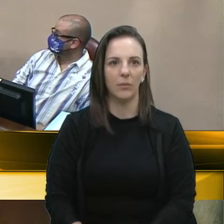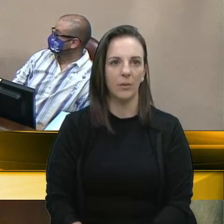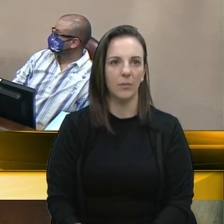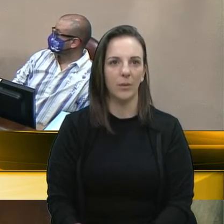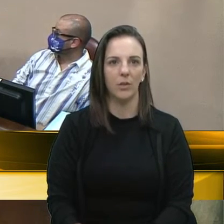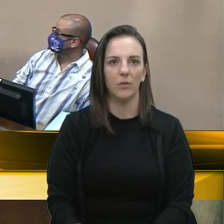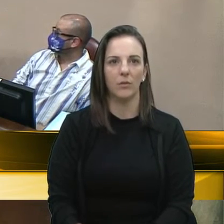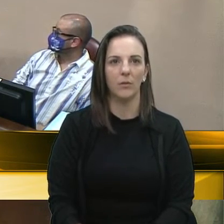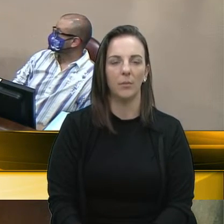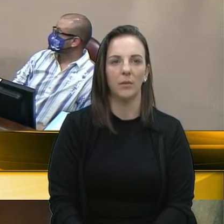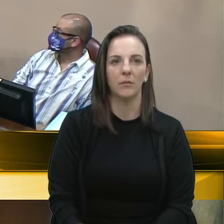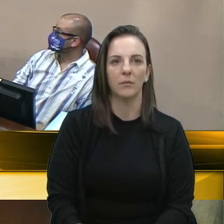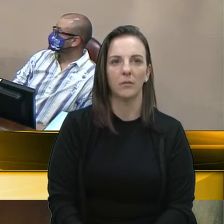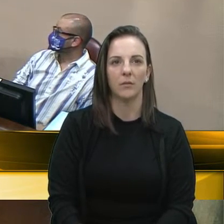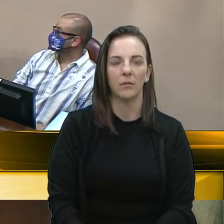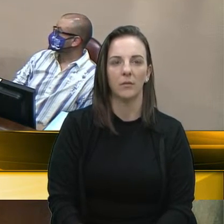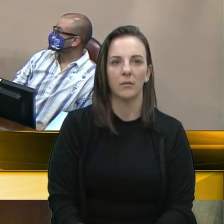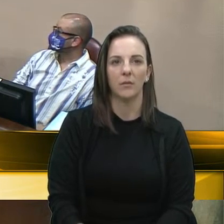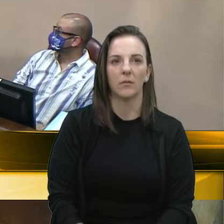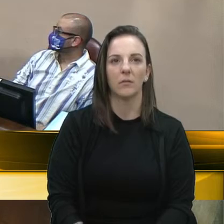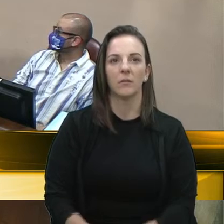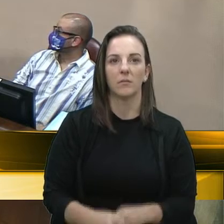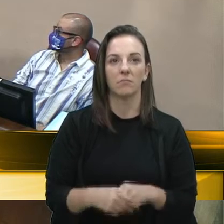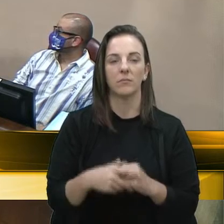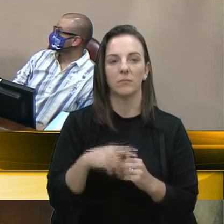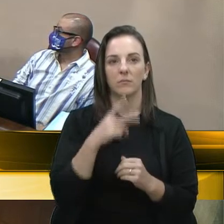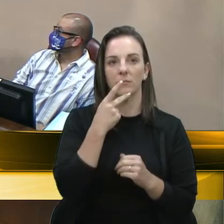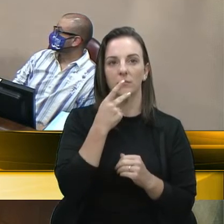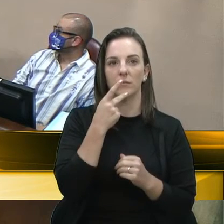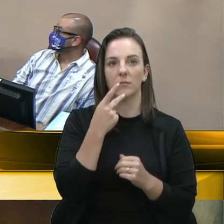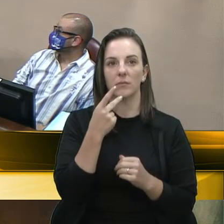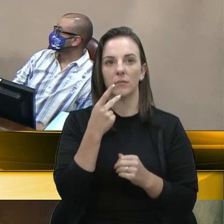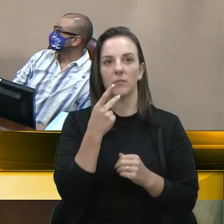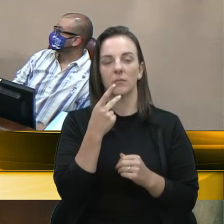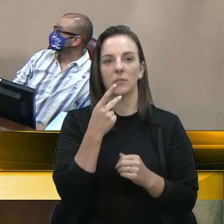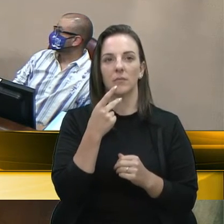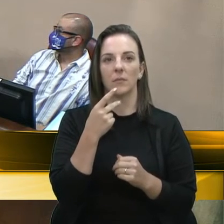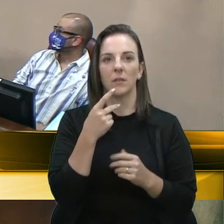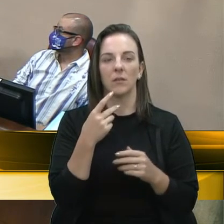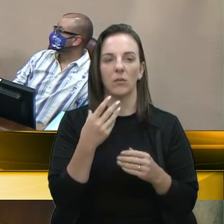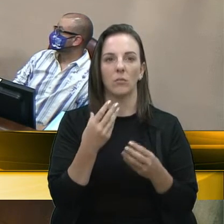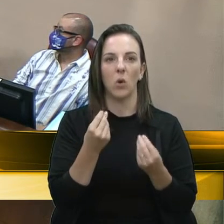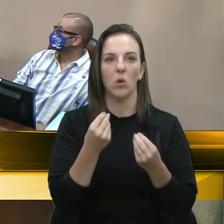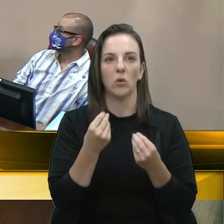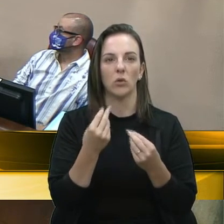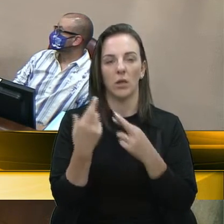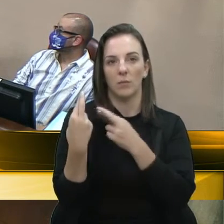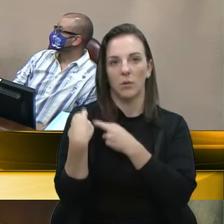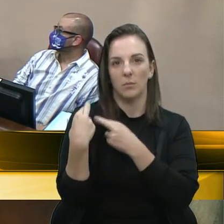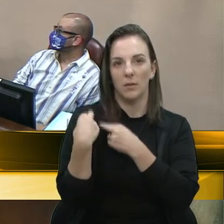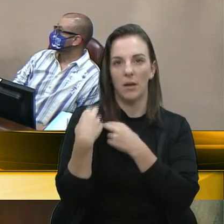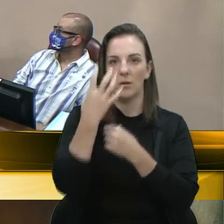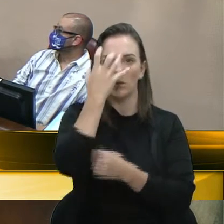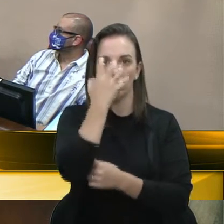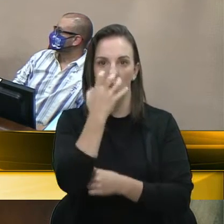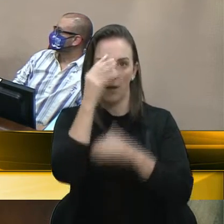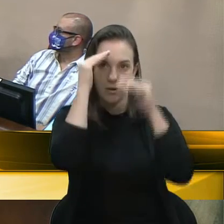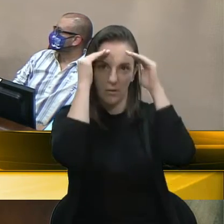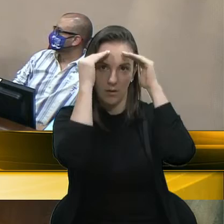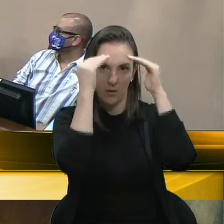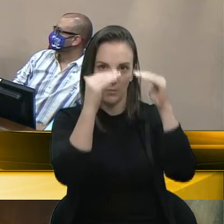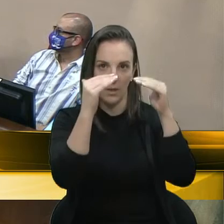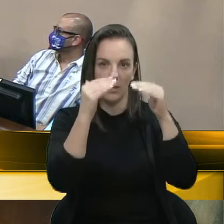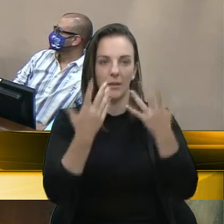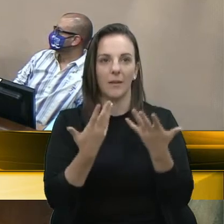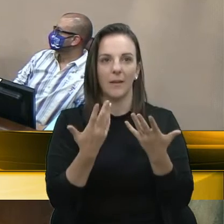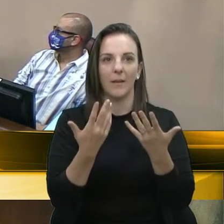Quero só me manifestar em relação, assim, a gente tem ouvido bastante falar aí de responsabilidade, de seriedade, de respeito, talvez fique um pouco